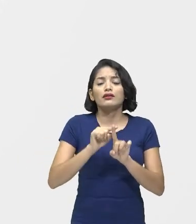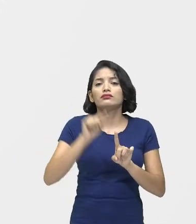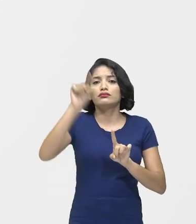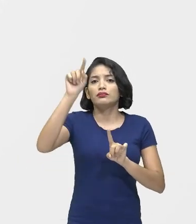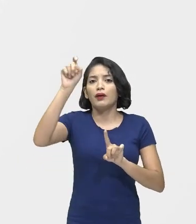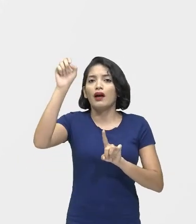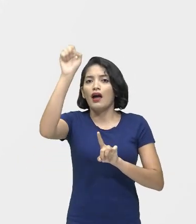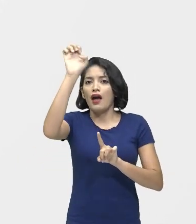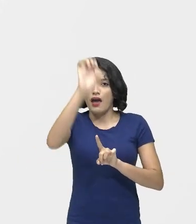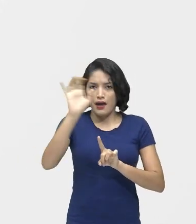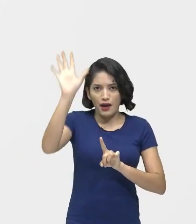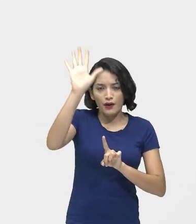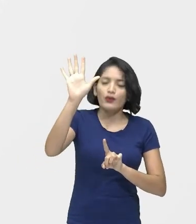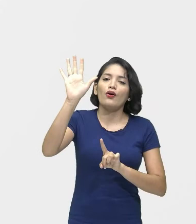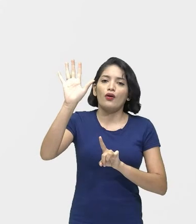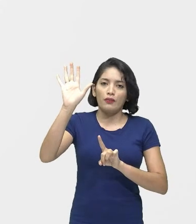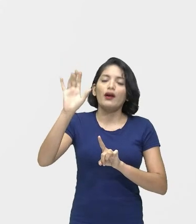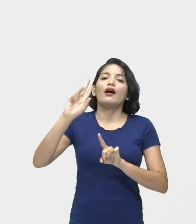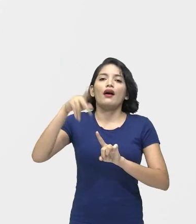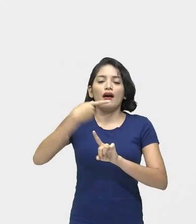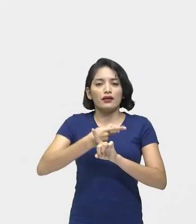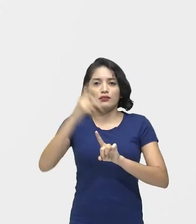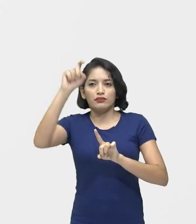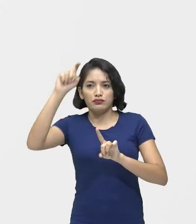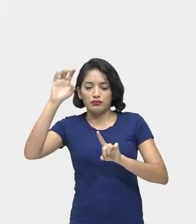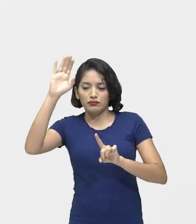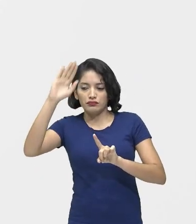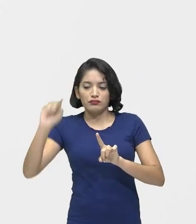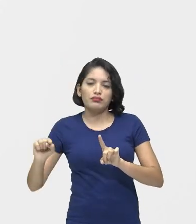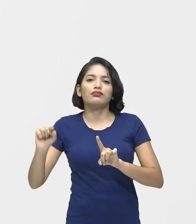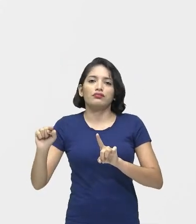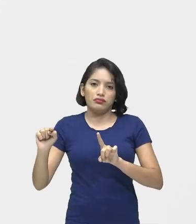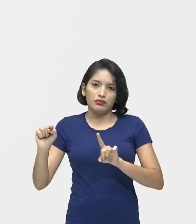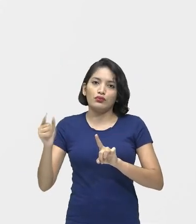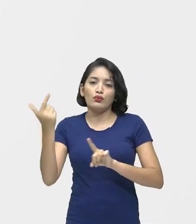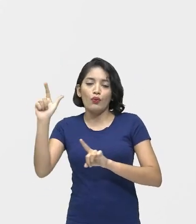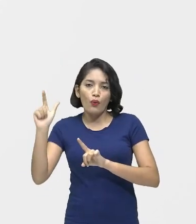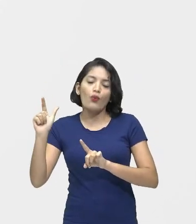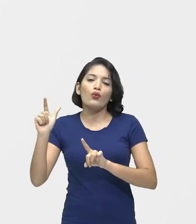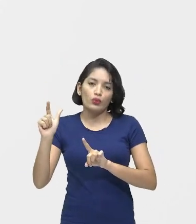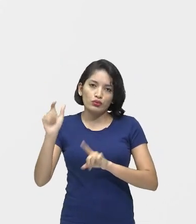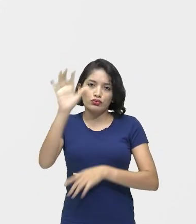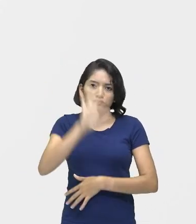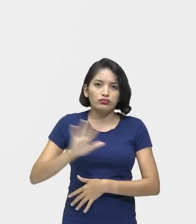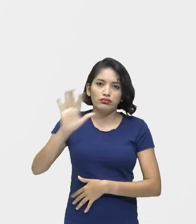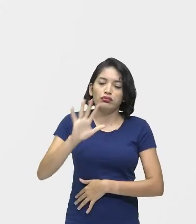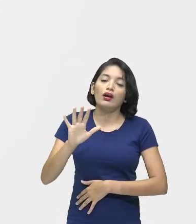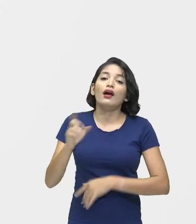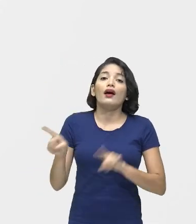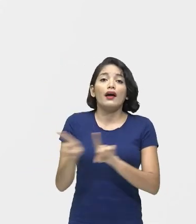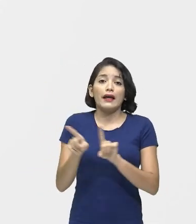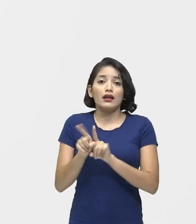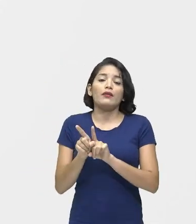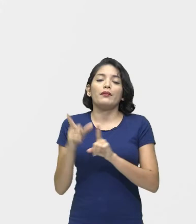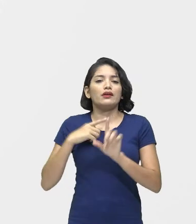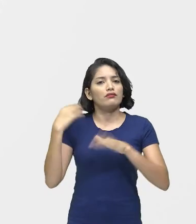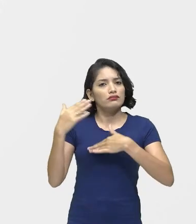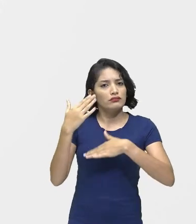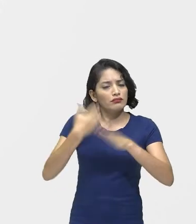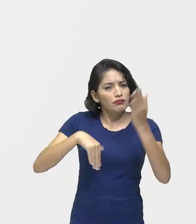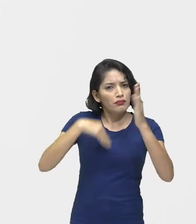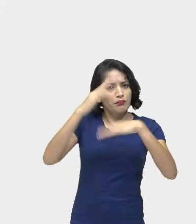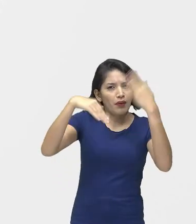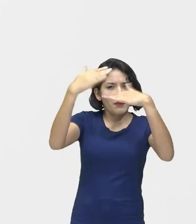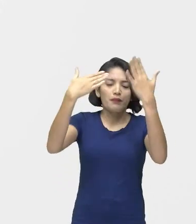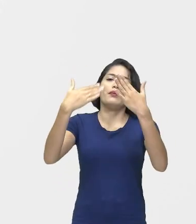pela Europa, certo? Passeavam em outros países do continente americano. Então, isso também era uma forma de conter esse desenvolvimento